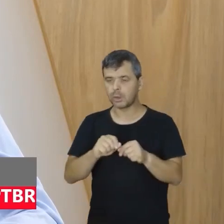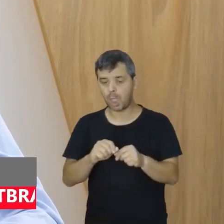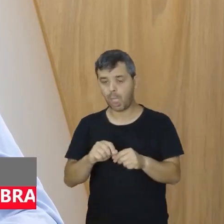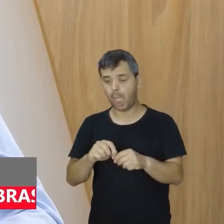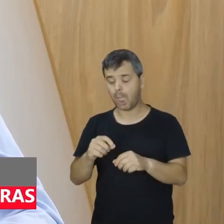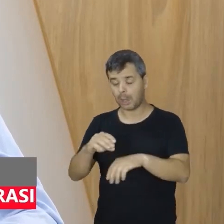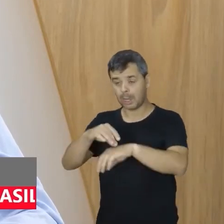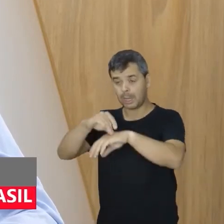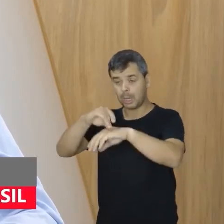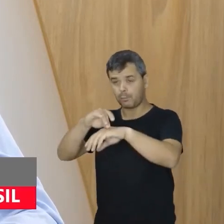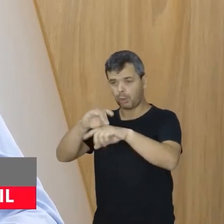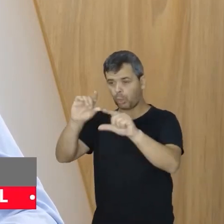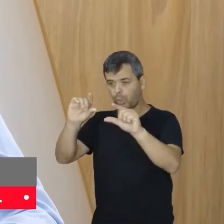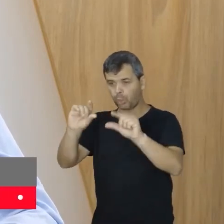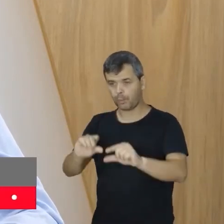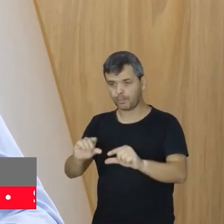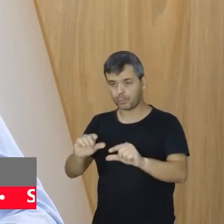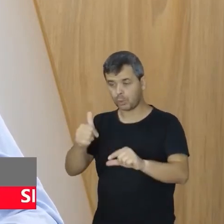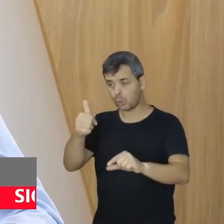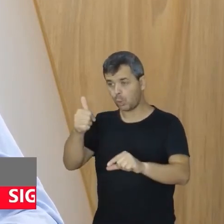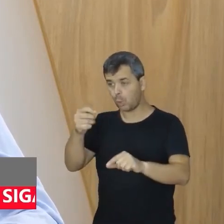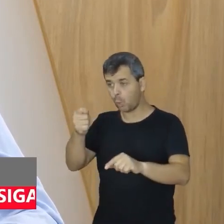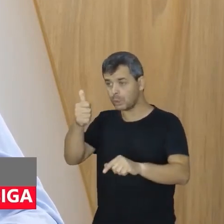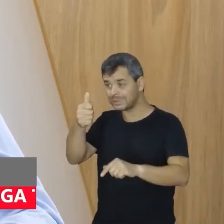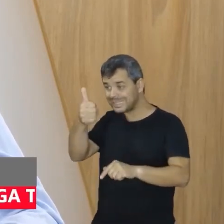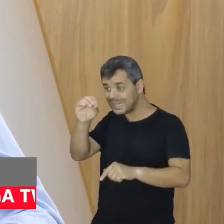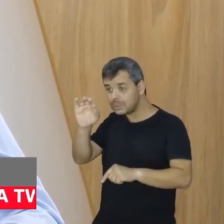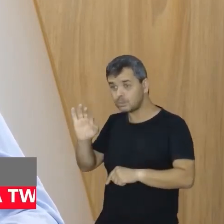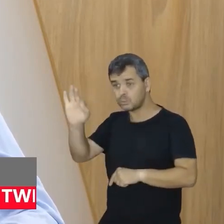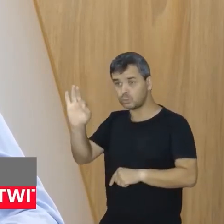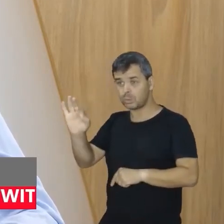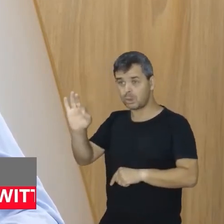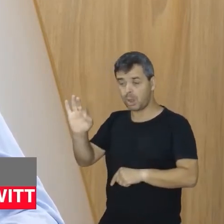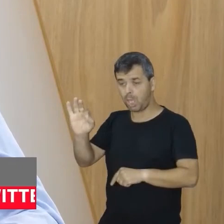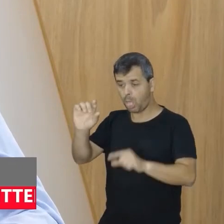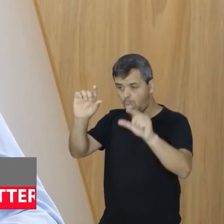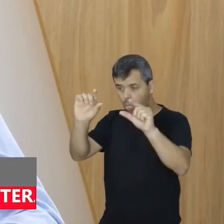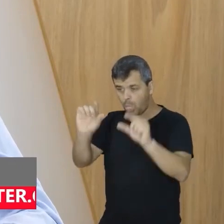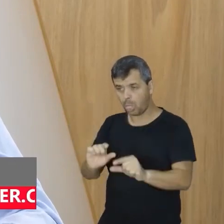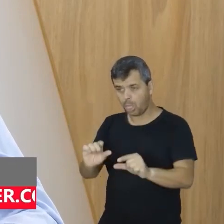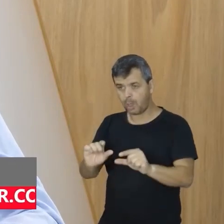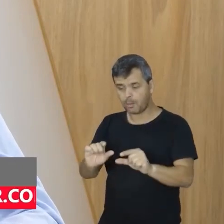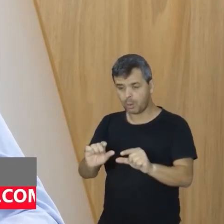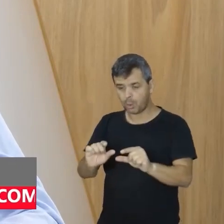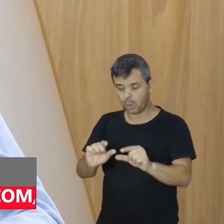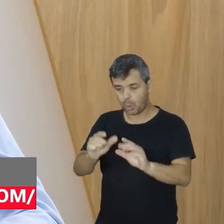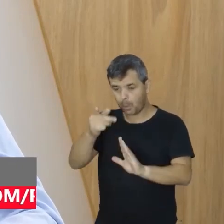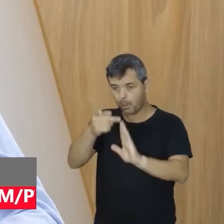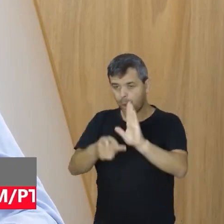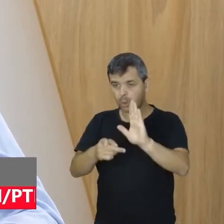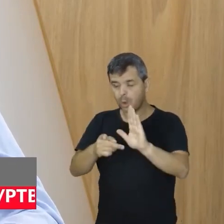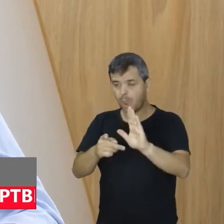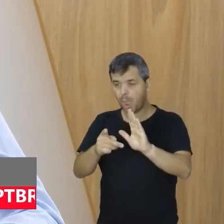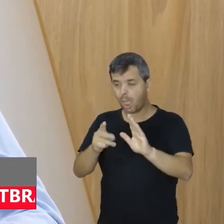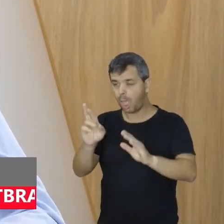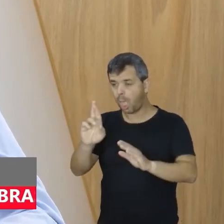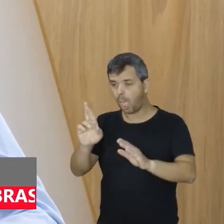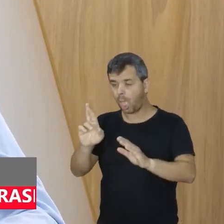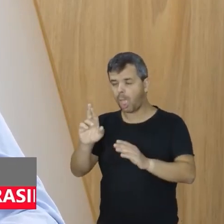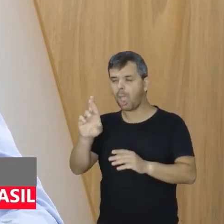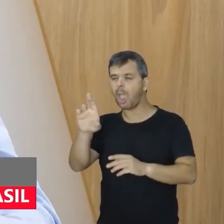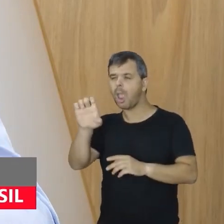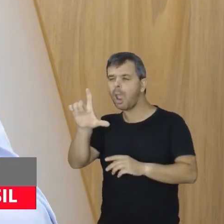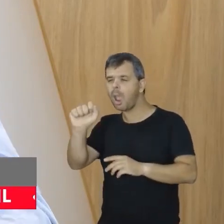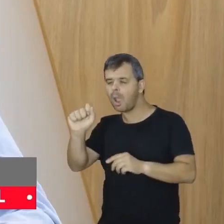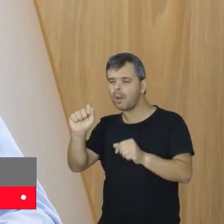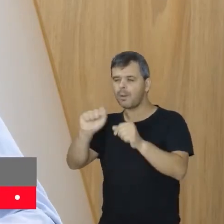por exemplo, já vai baixar esse ano em quase 10%. É a maior baixa desde o Plano Real. Então, um compromisso que o presidente